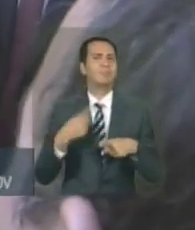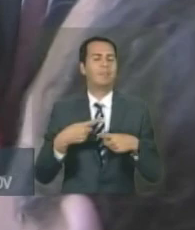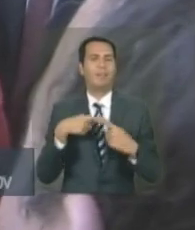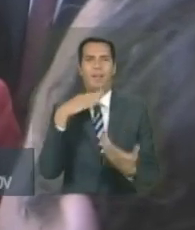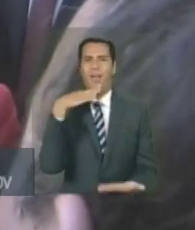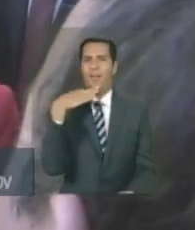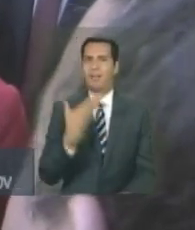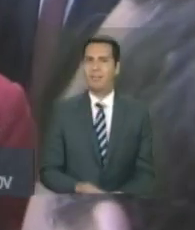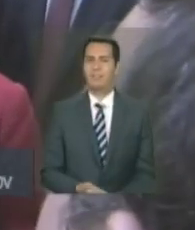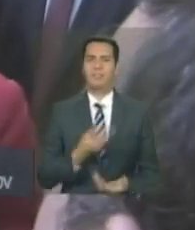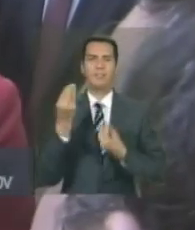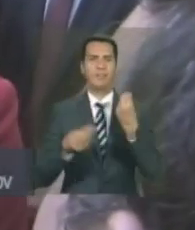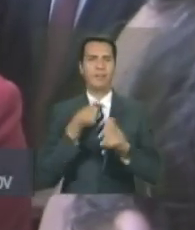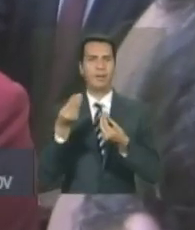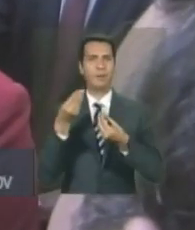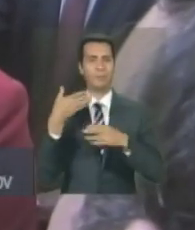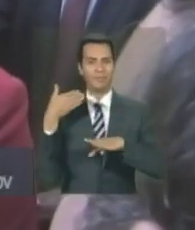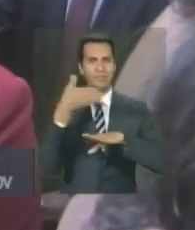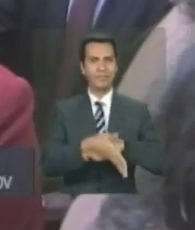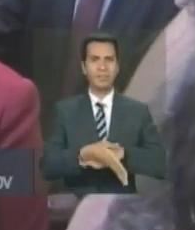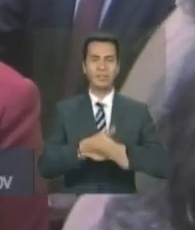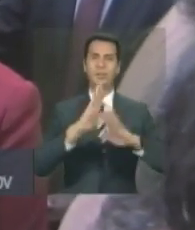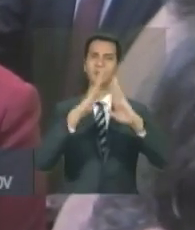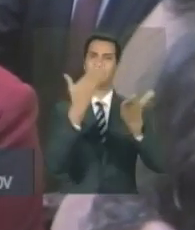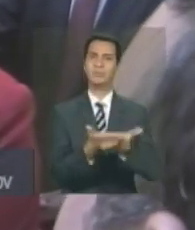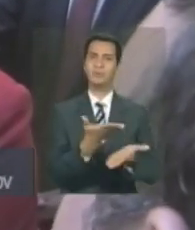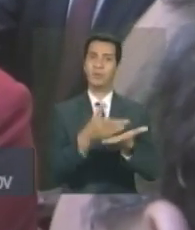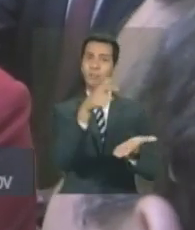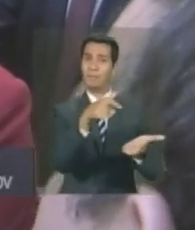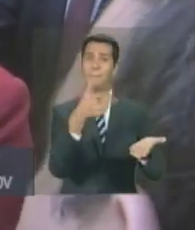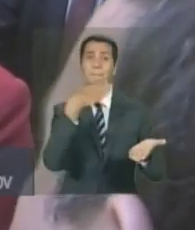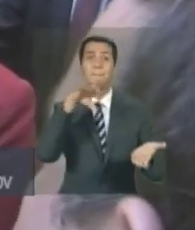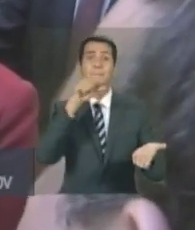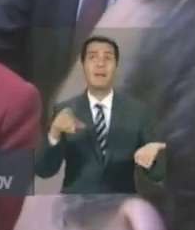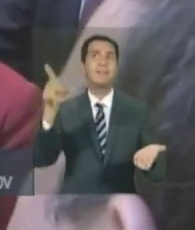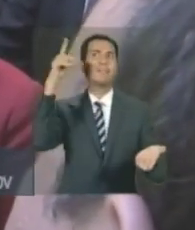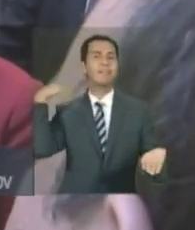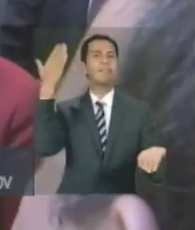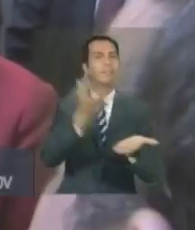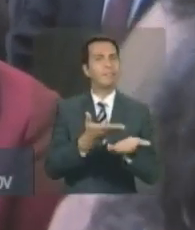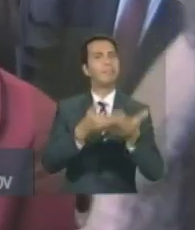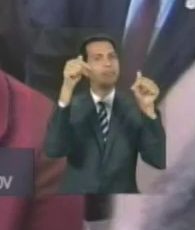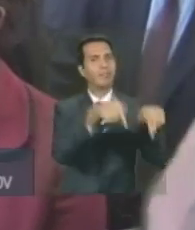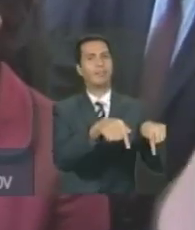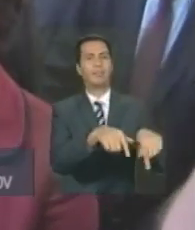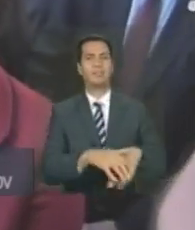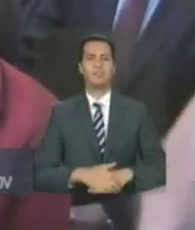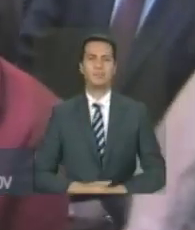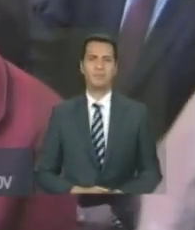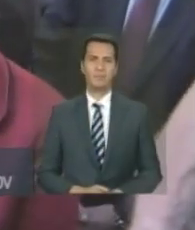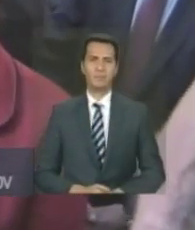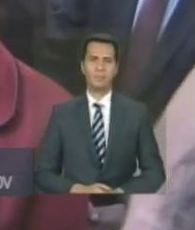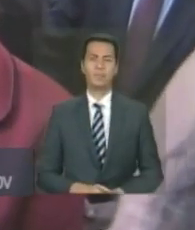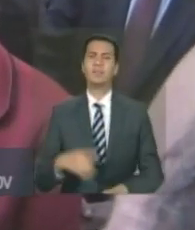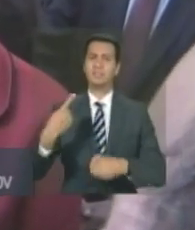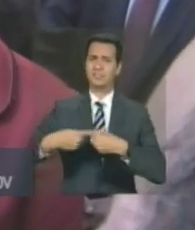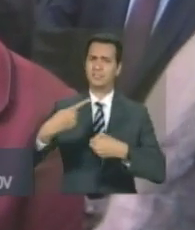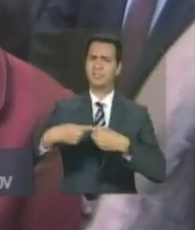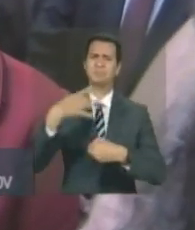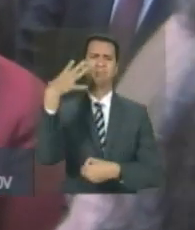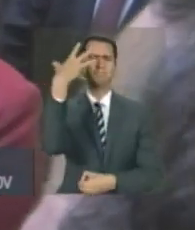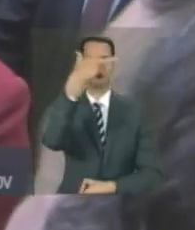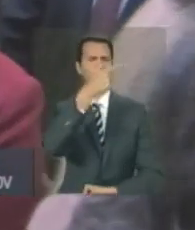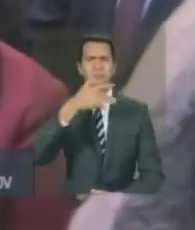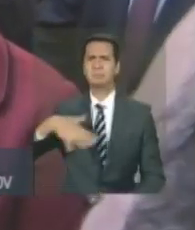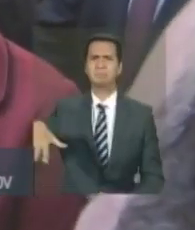né? Você tá no lugar que seu pai estudou. Né? A sensação quando a senhora entrou aqui na cidade, viu todas essas pessoas te esperando? Achei a cidade muito bonita e achei